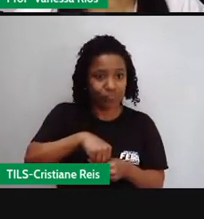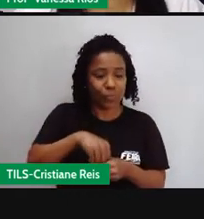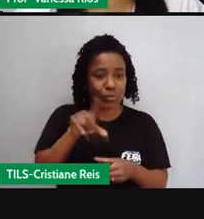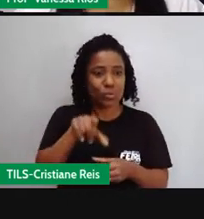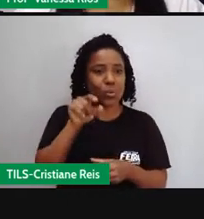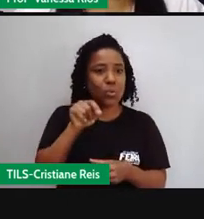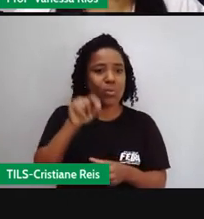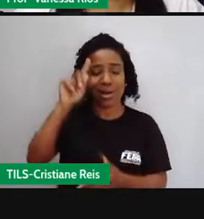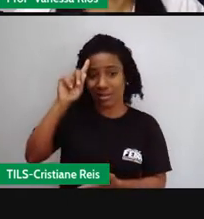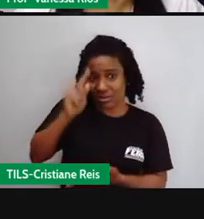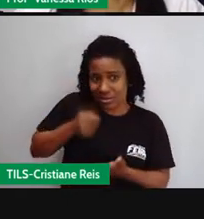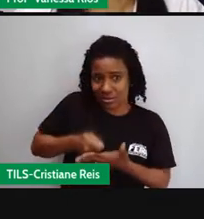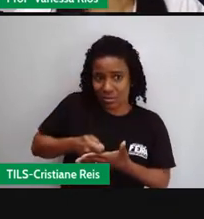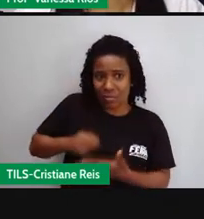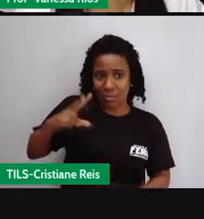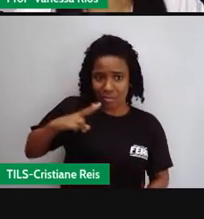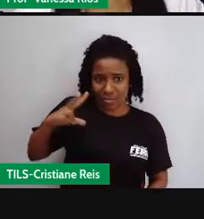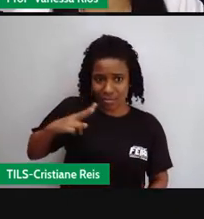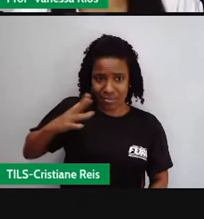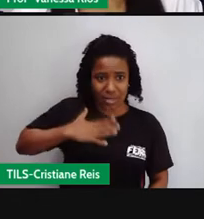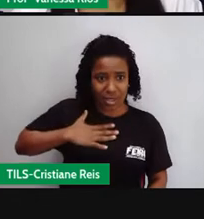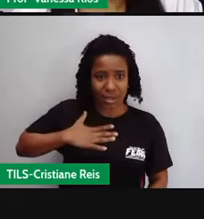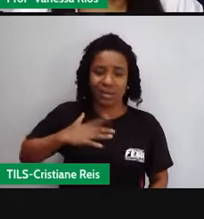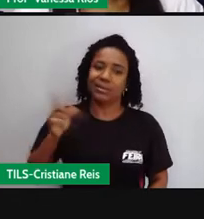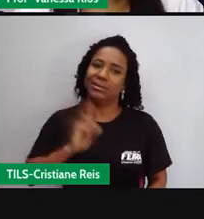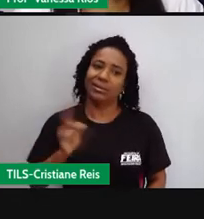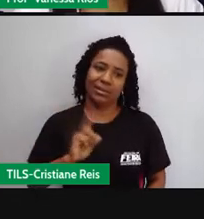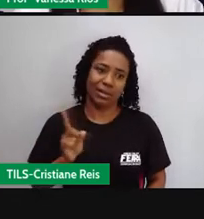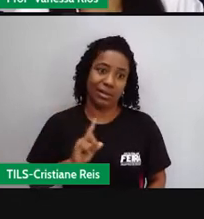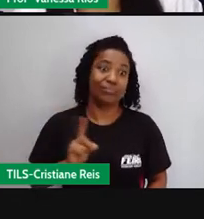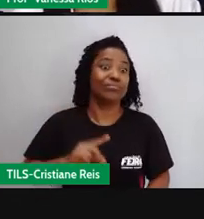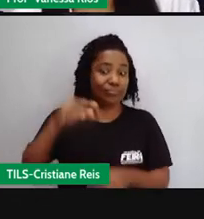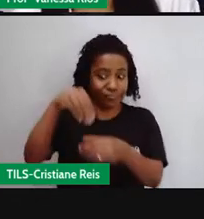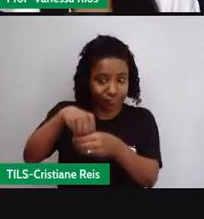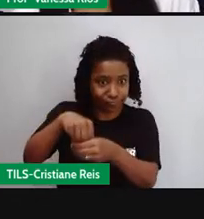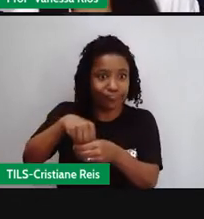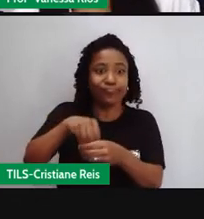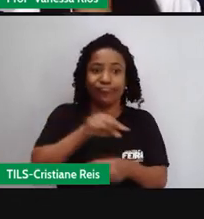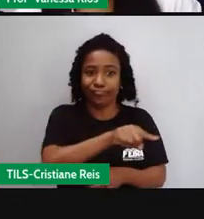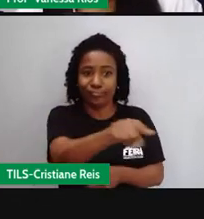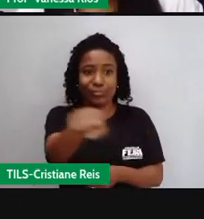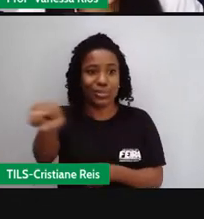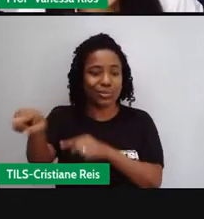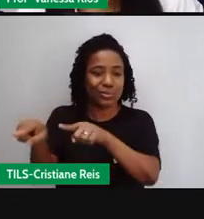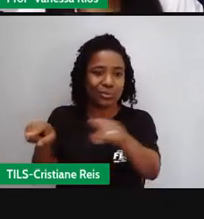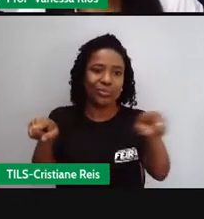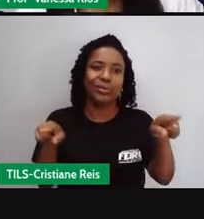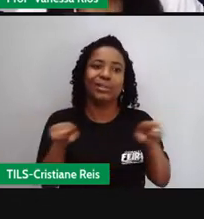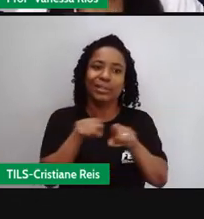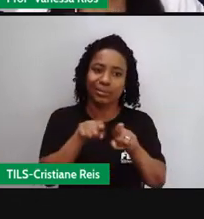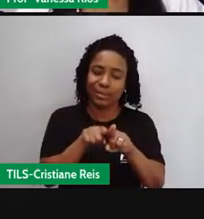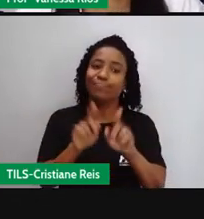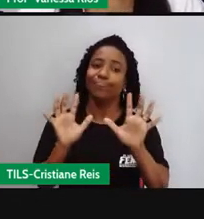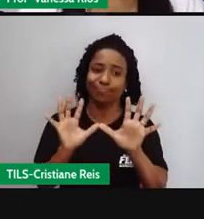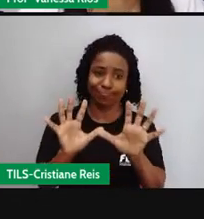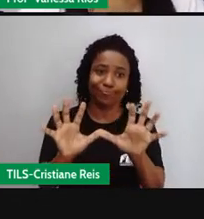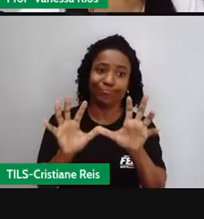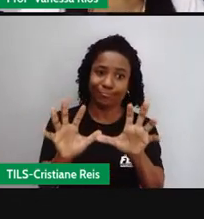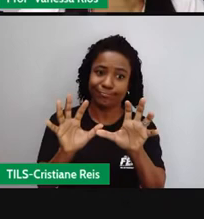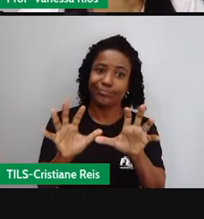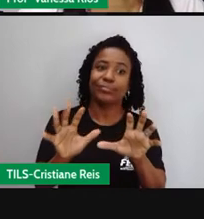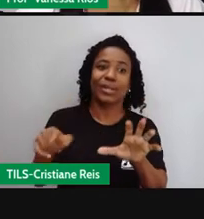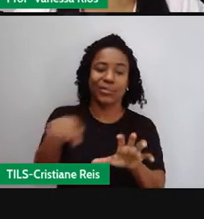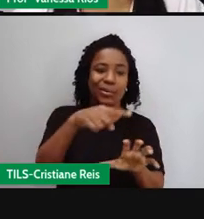de outras pessoas, porque eu não vivo isolado no mundo, né? Eu vivo dentro de um contexto social. E que o